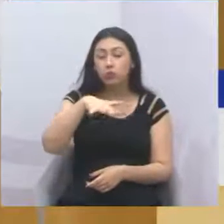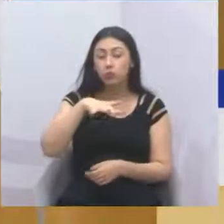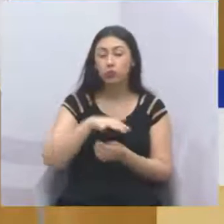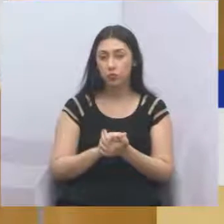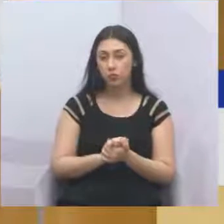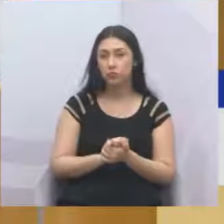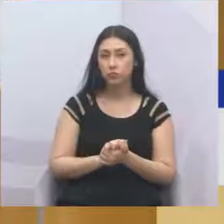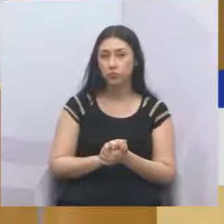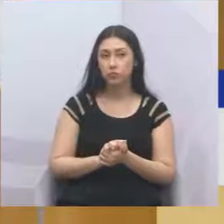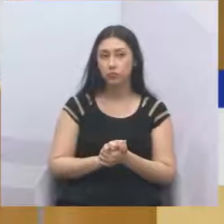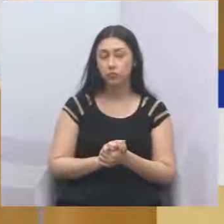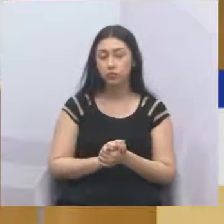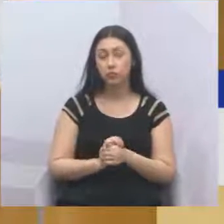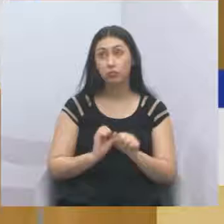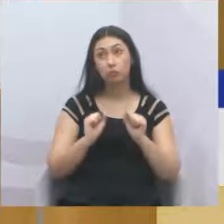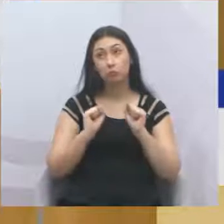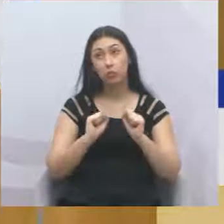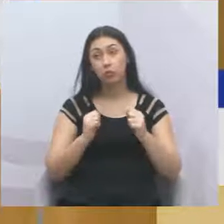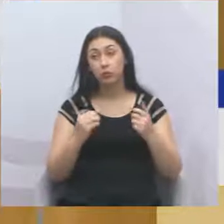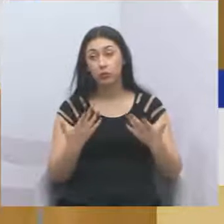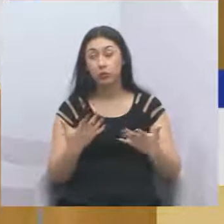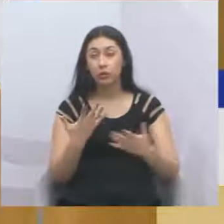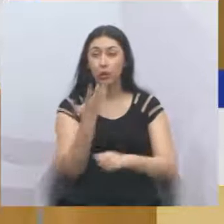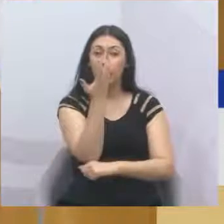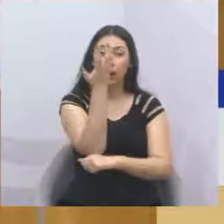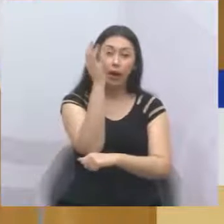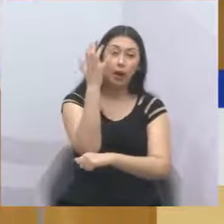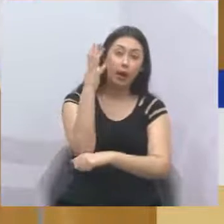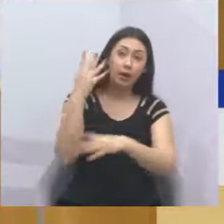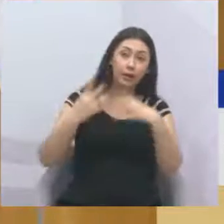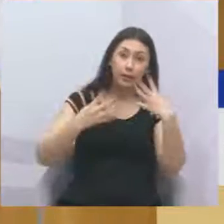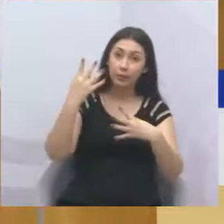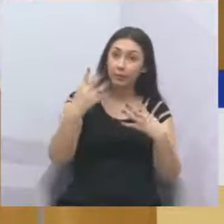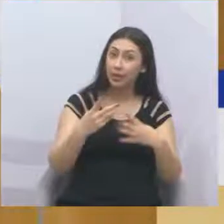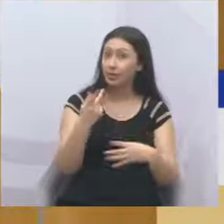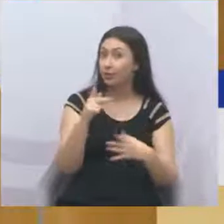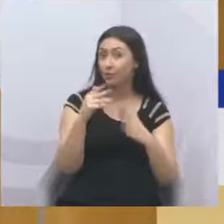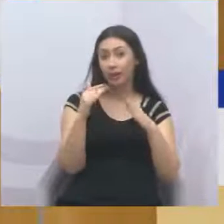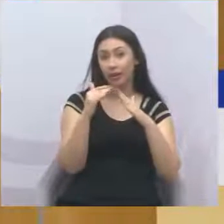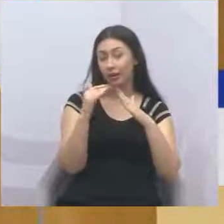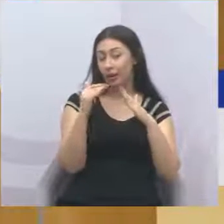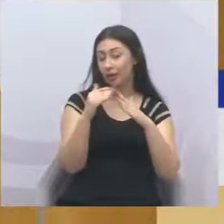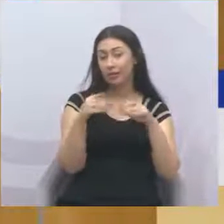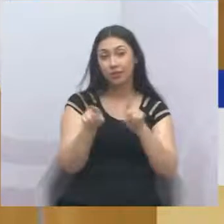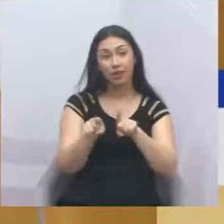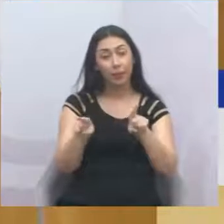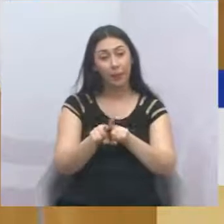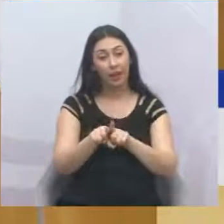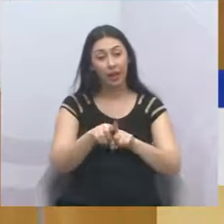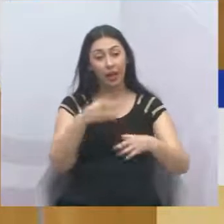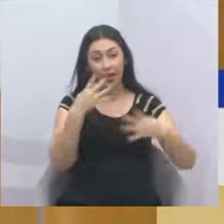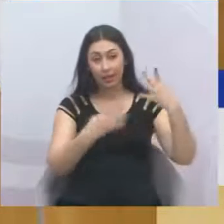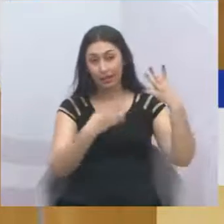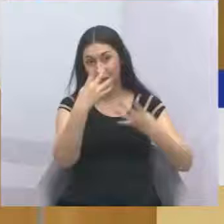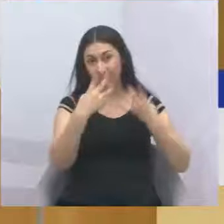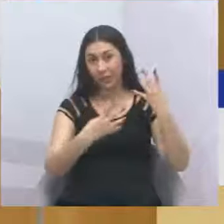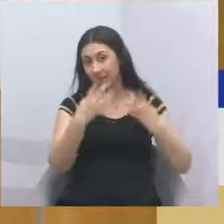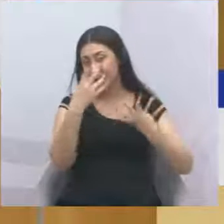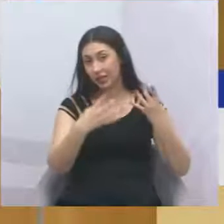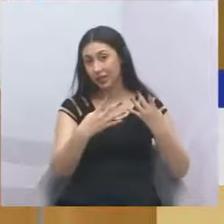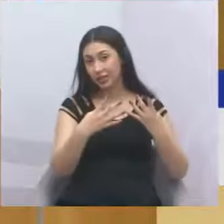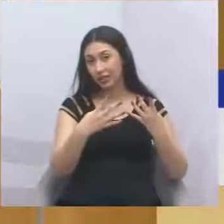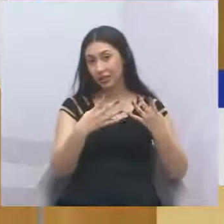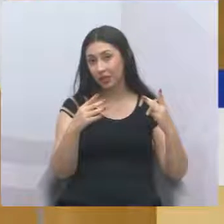comunidade. Pode ser que essa árvore prejudique o seu patrimônio, mas pode ser também que ela prejudique